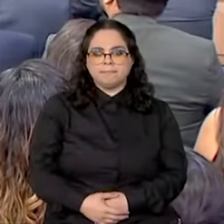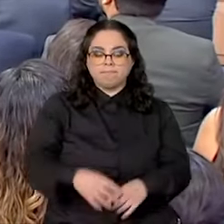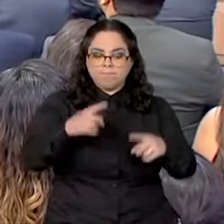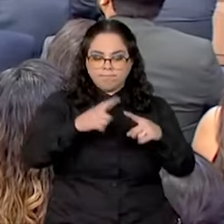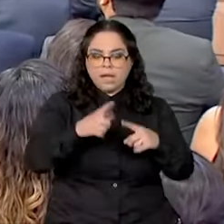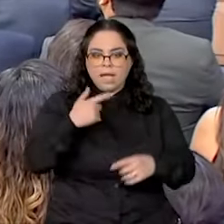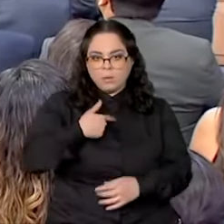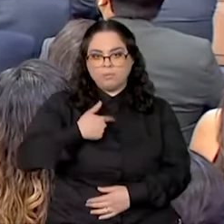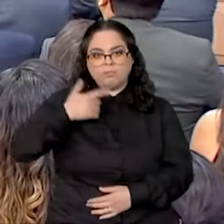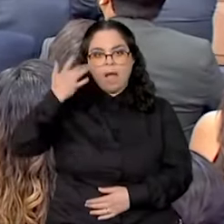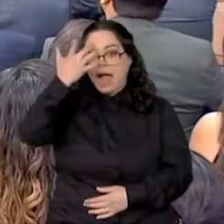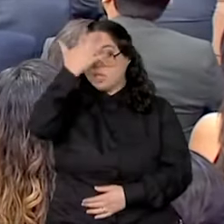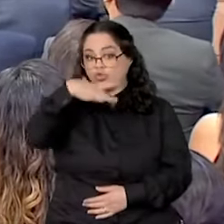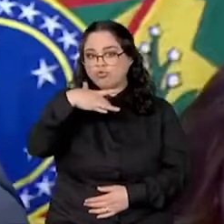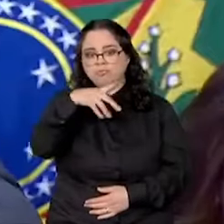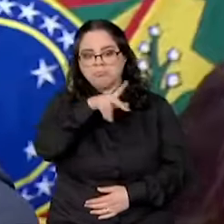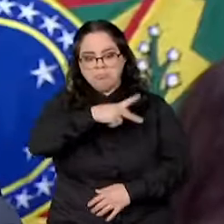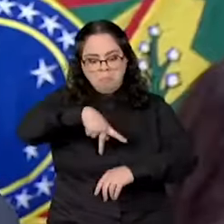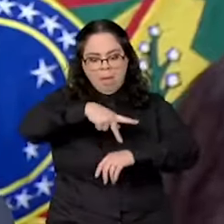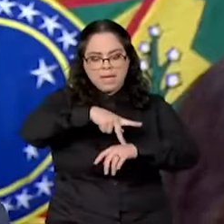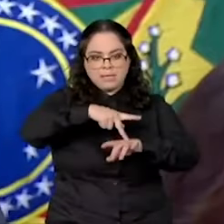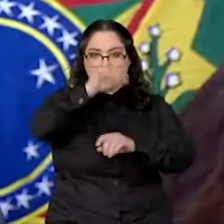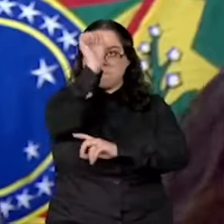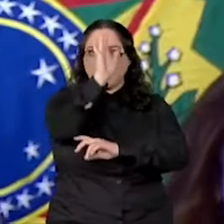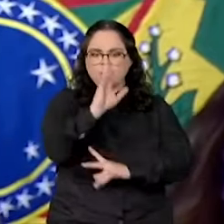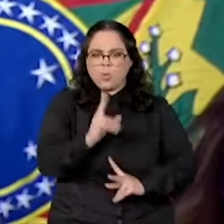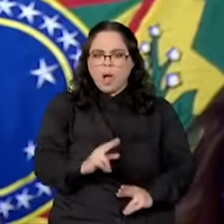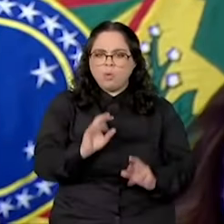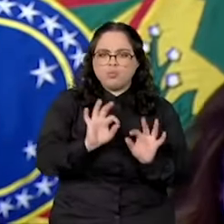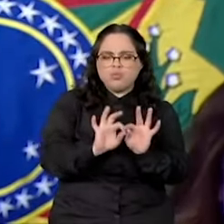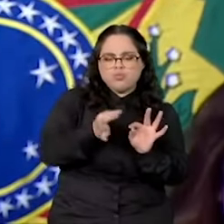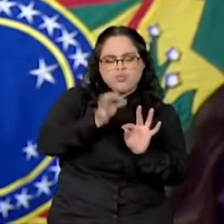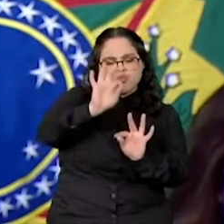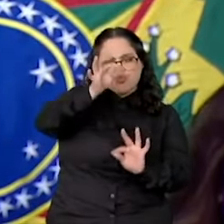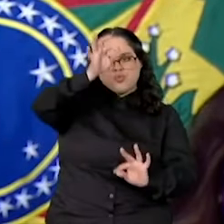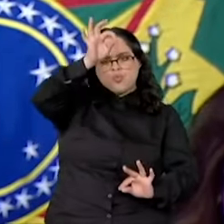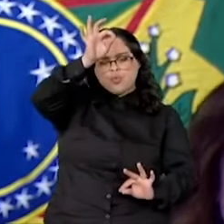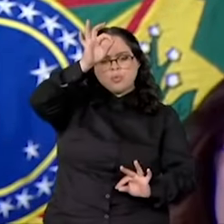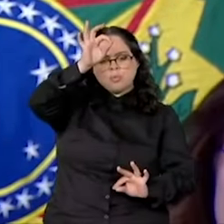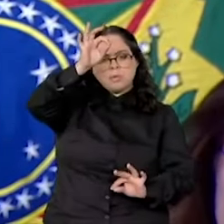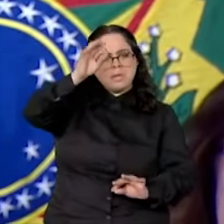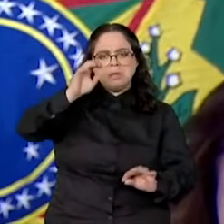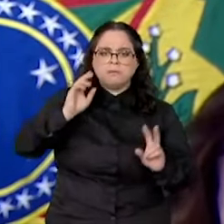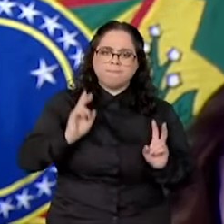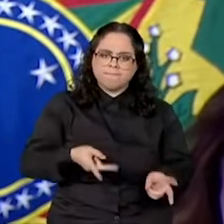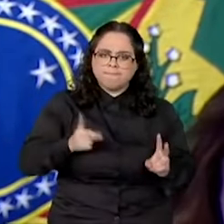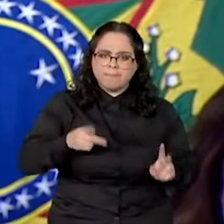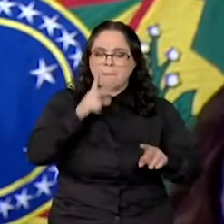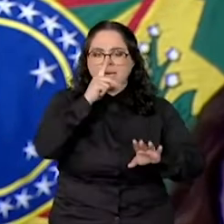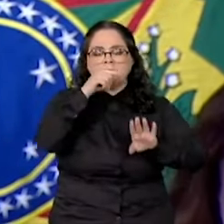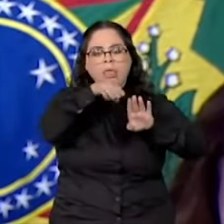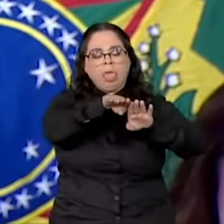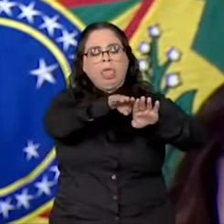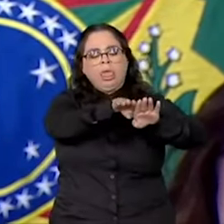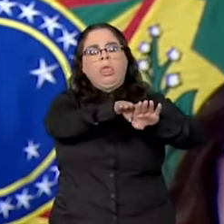eu acho que um país do tamanho do Brasil não podia continuar andando para